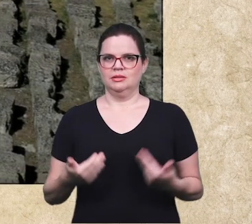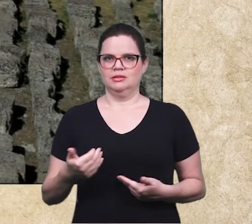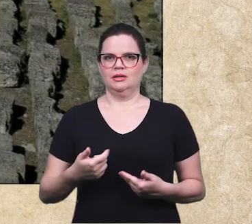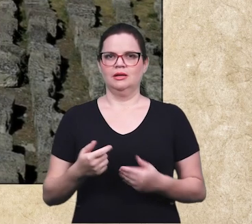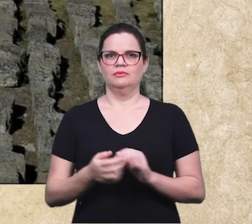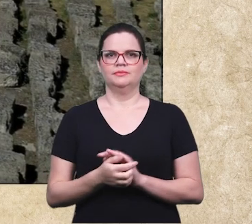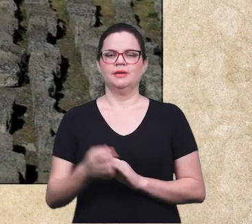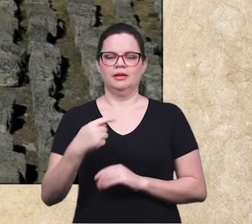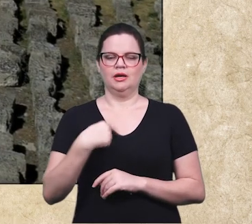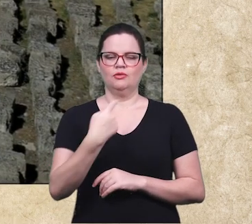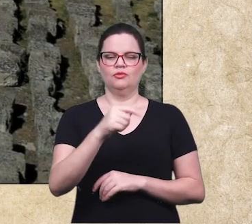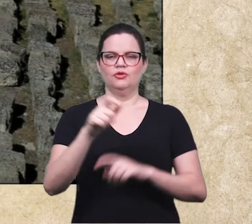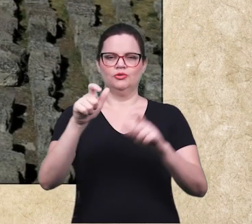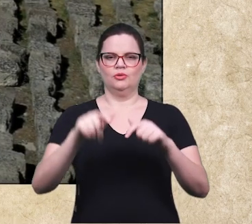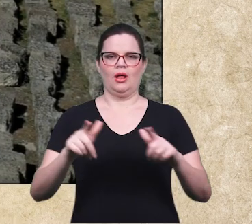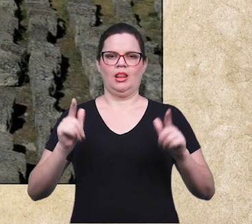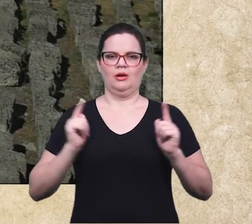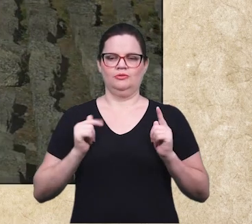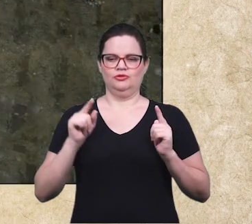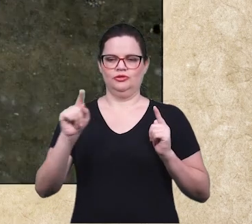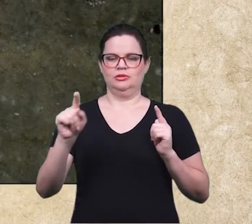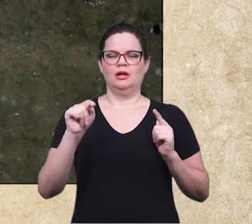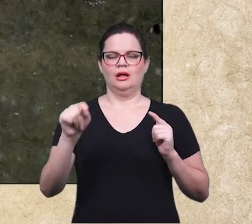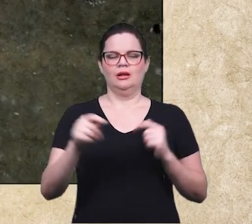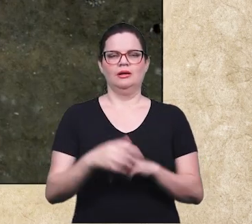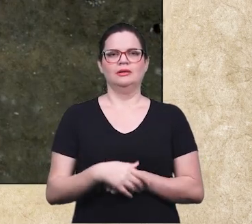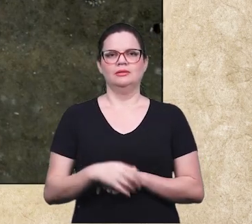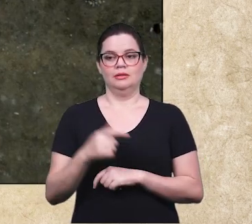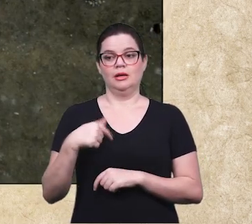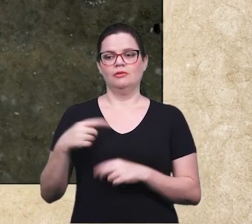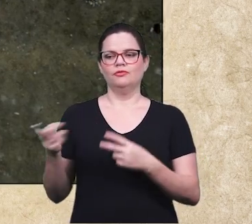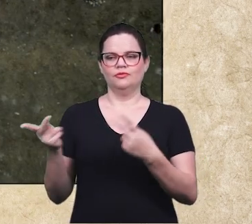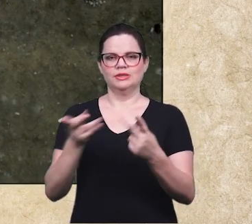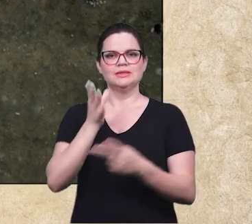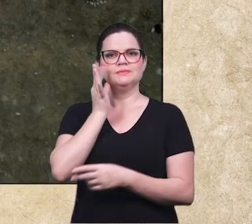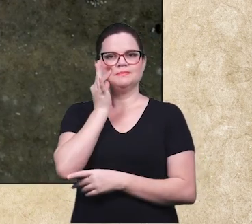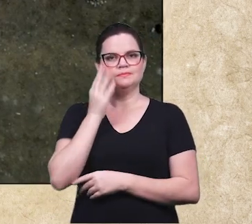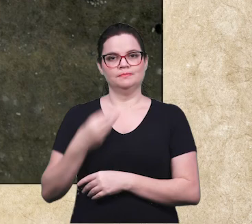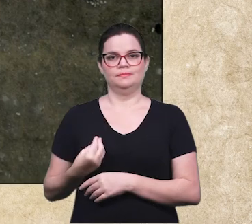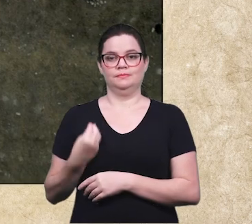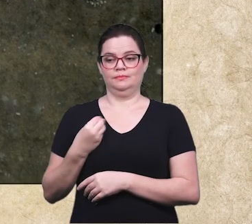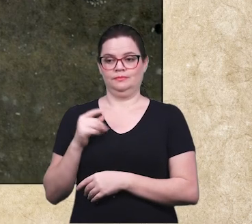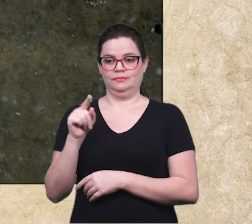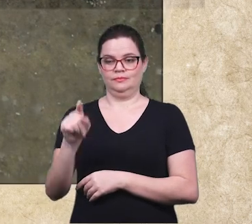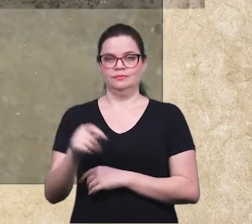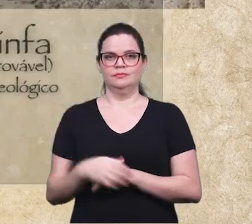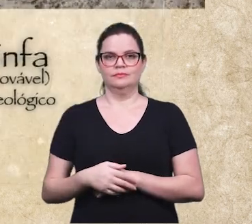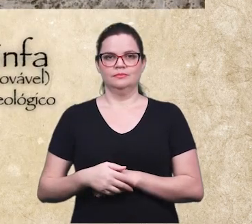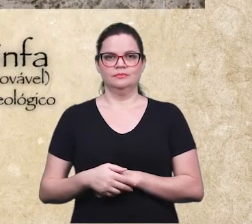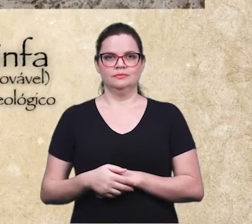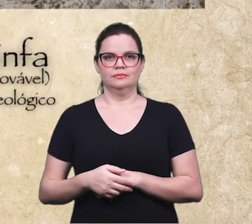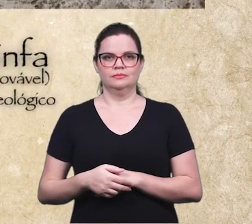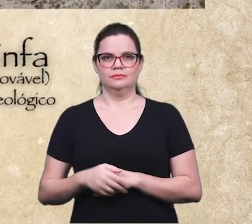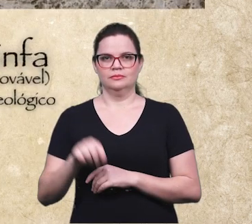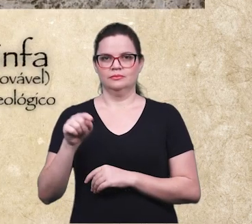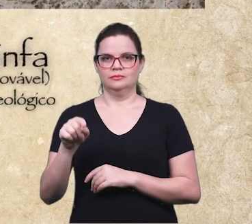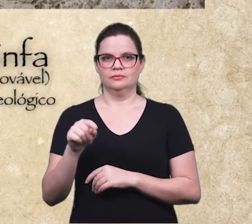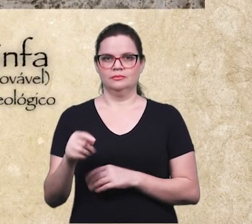num lugar lá em Laodiceia, nas ruínas de Laodiceia, e hoje está